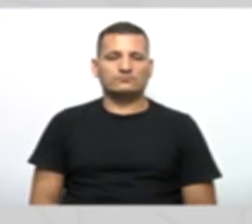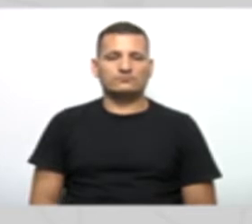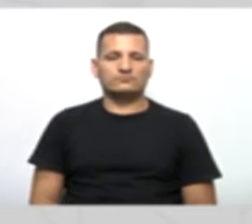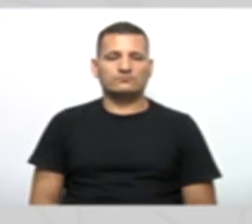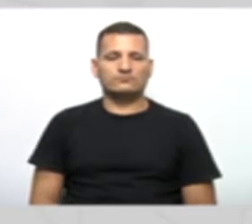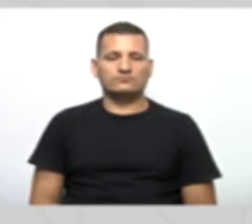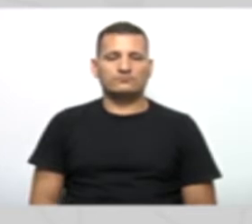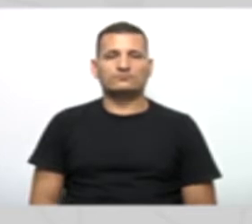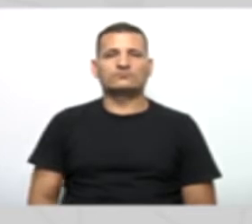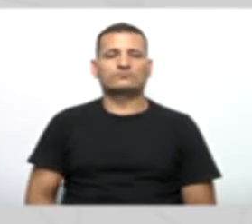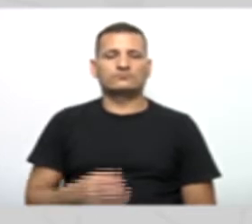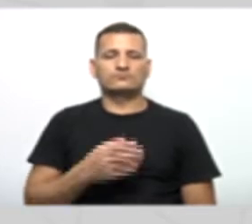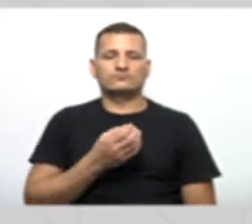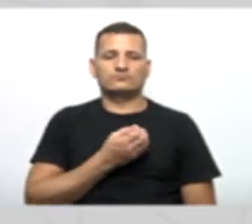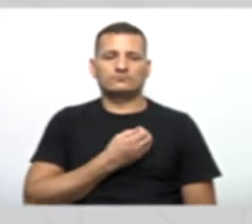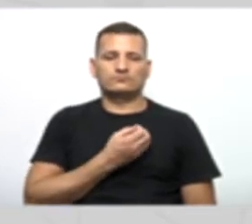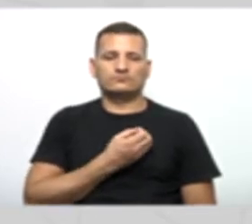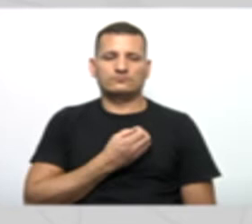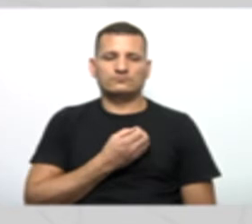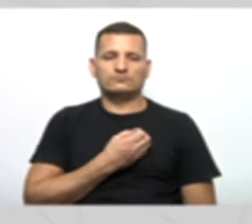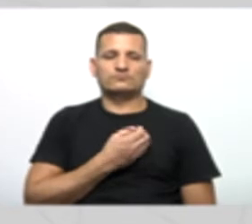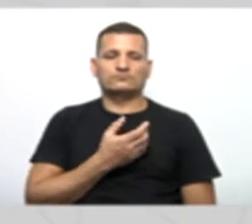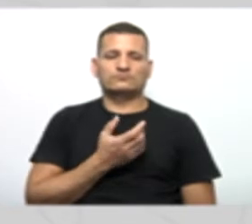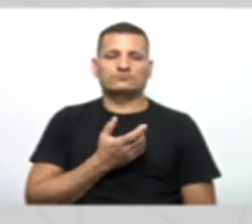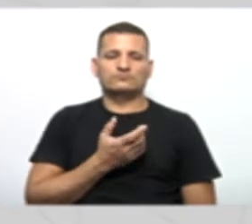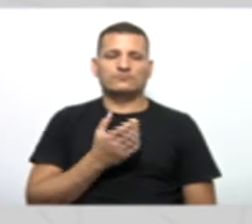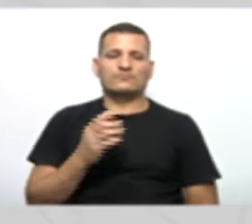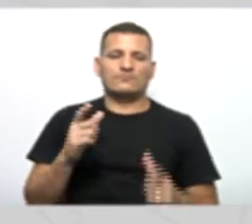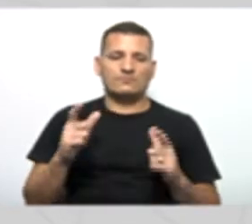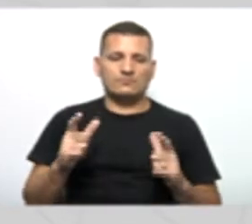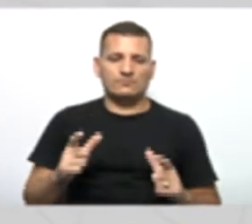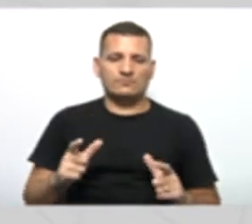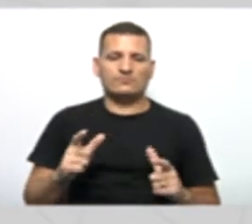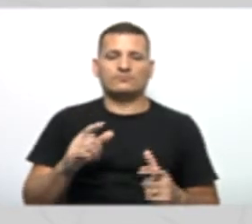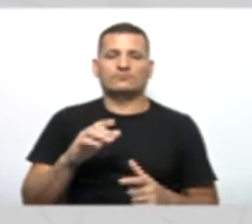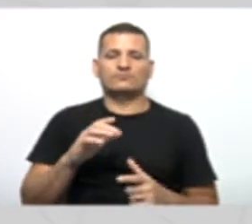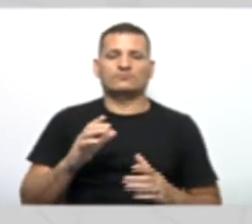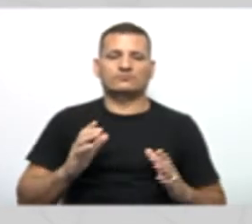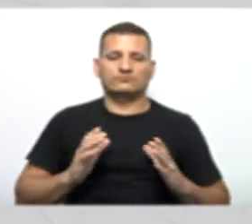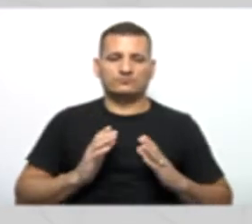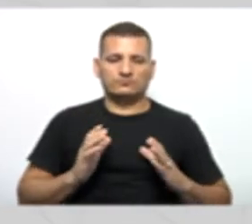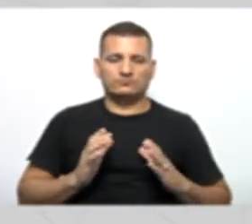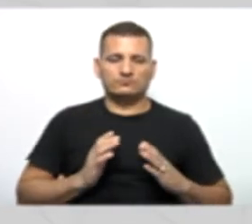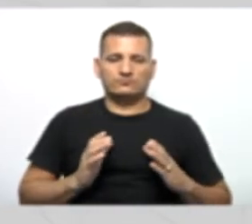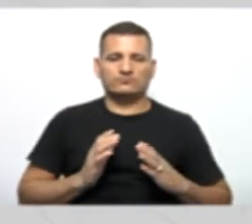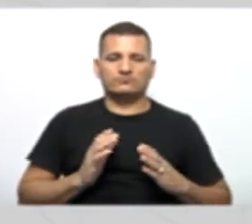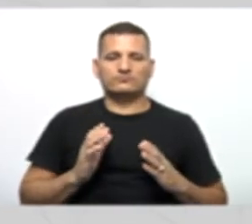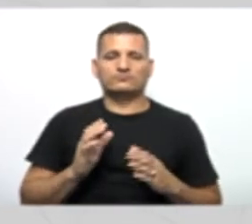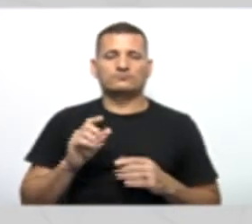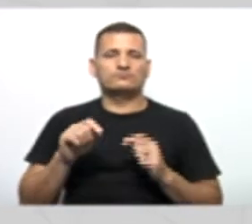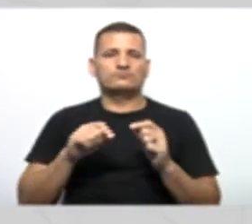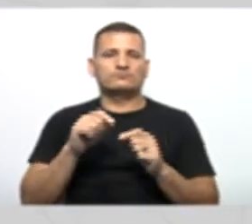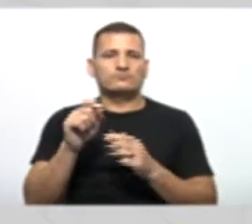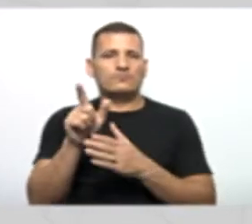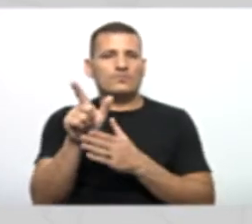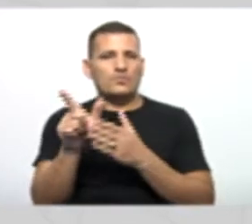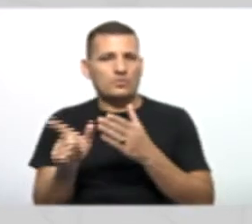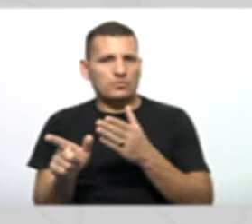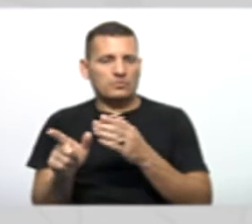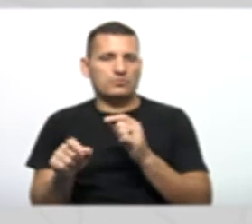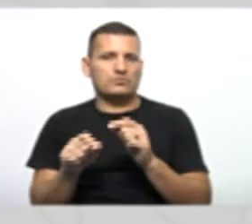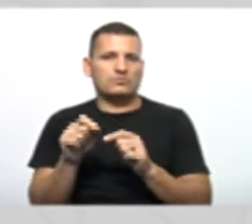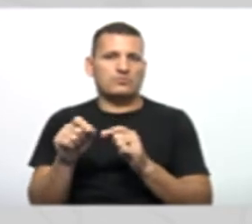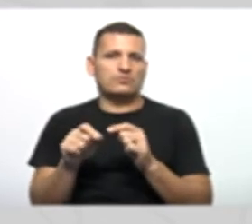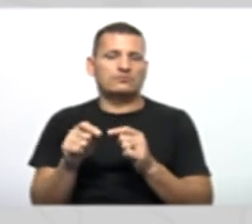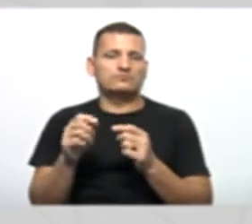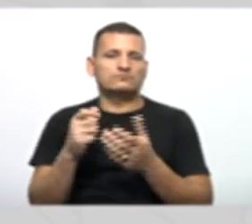da conversa que você vai ter com o seu cliente, da forma que você vai criar o seu banco, para você determinar o que pode ser nulo e o que não pode ser. Logicamente, as